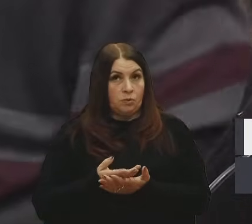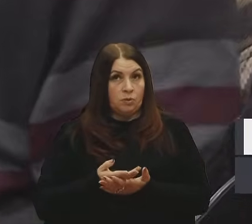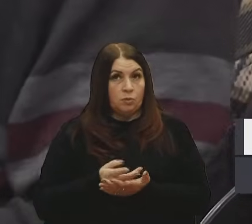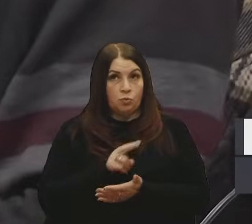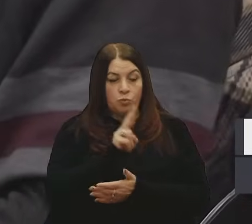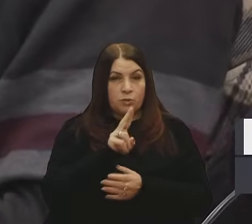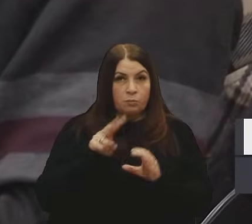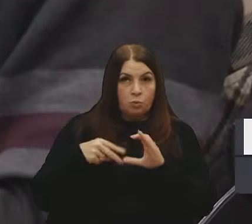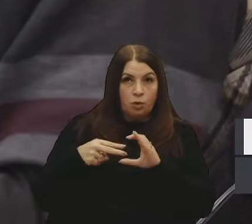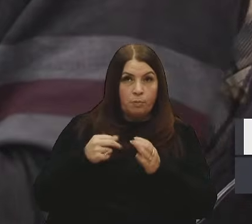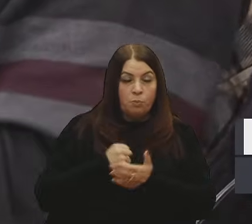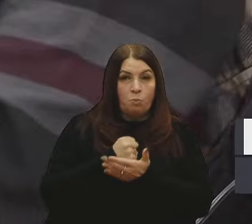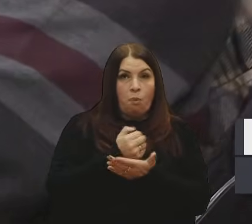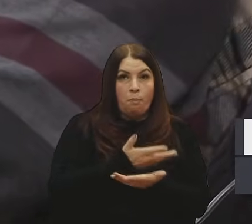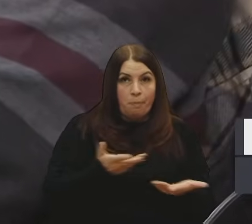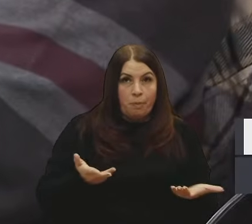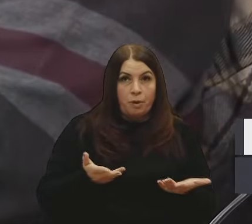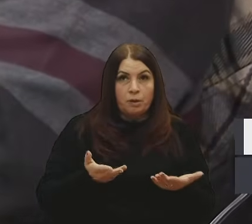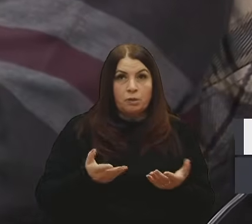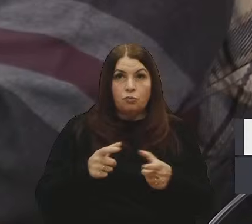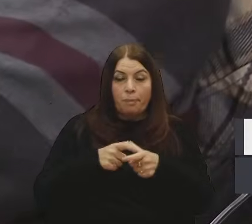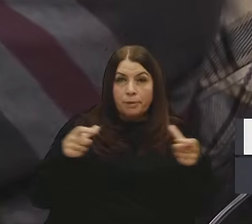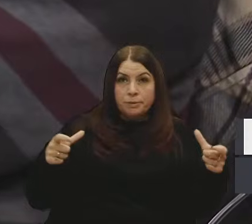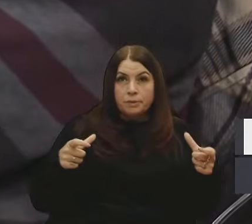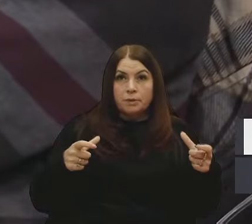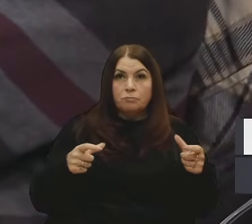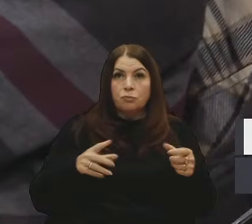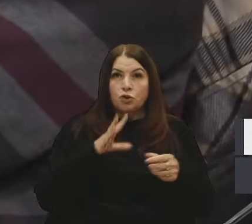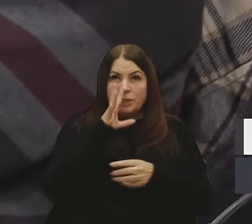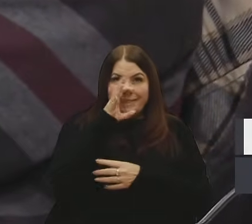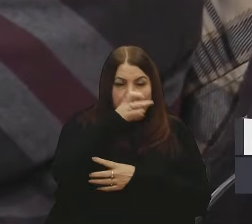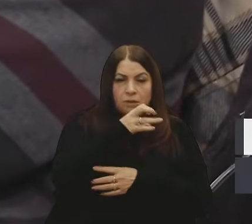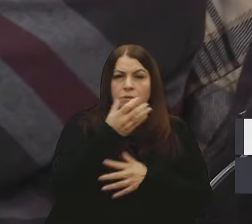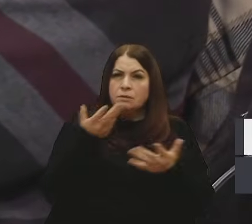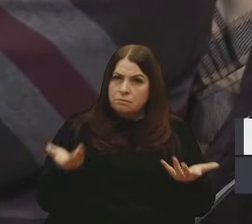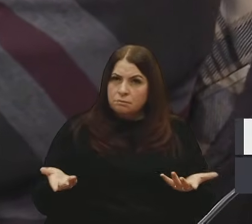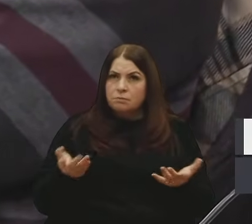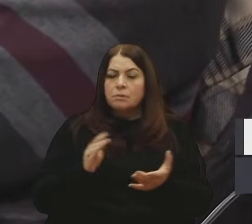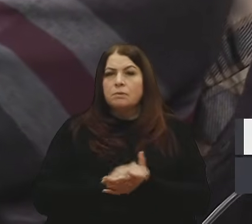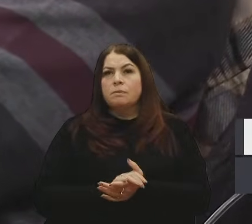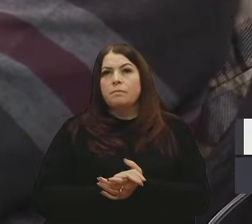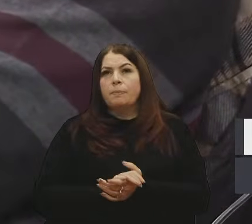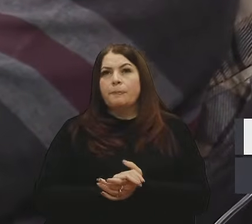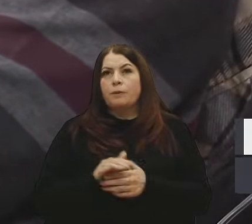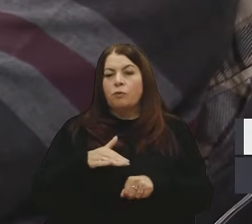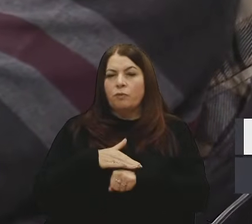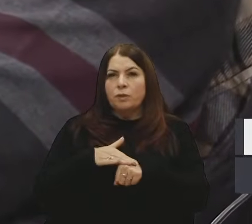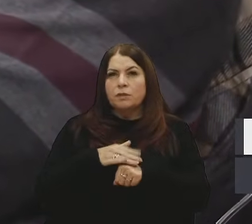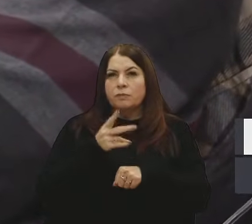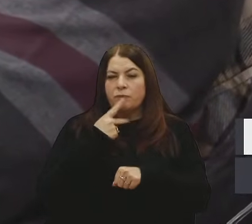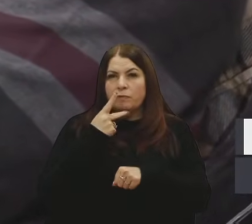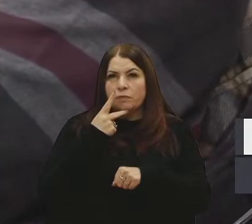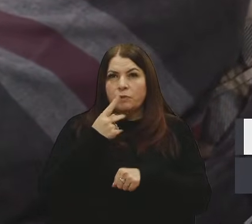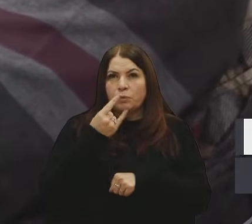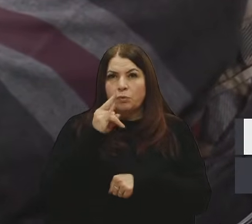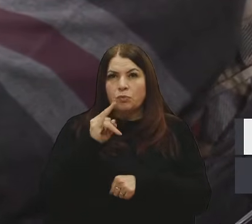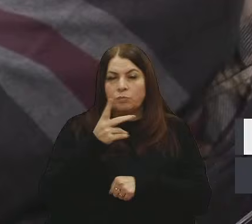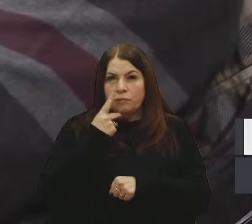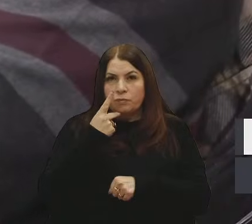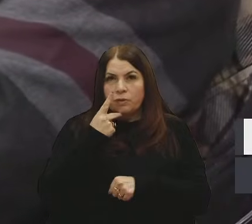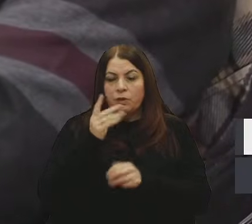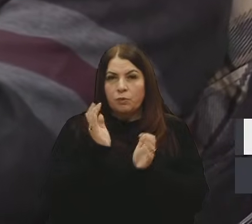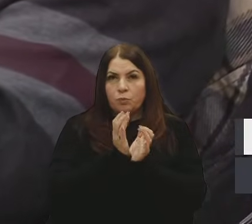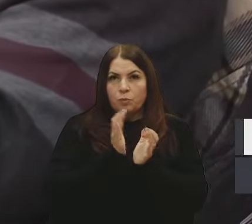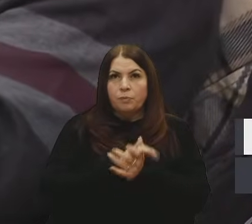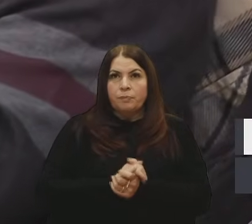Câmara como instrumento de ampliação, de resistência também, enfim. Mas, dialogando ali com a fala do nosso último